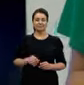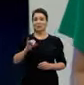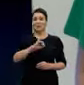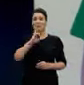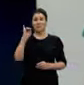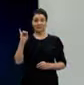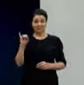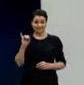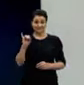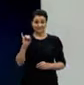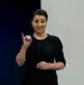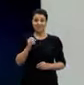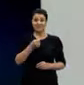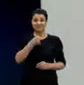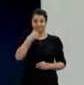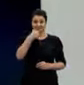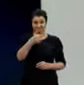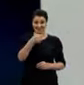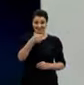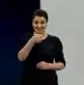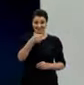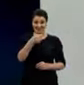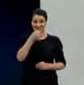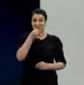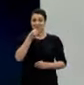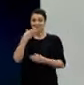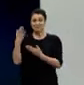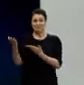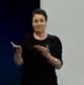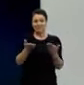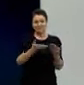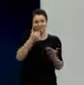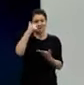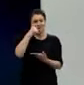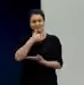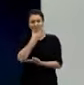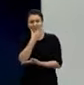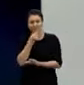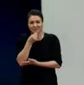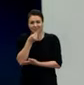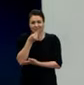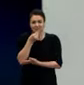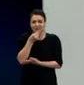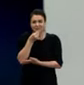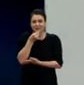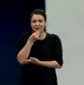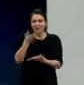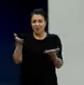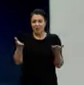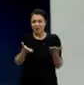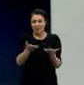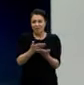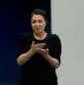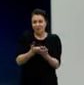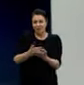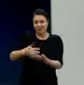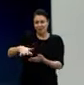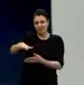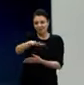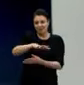Olá pessoal, como estamos? Sejam bem-vindos e bem-vindas à área das ciências da natureza e